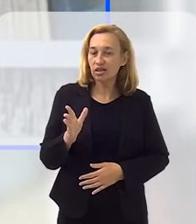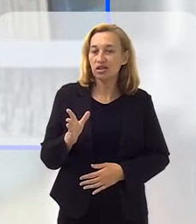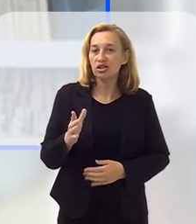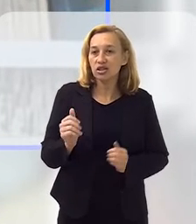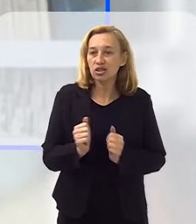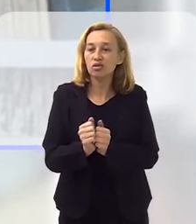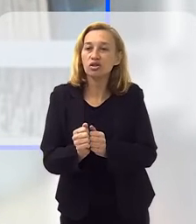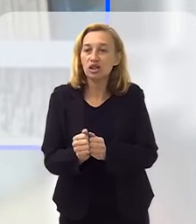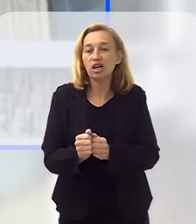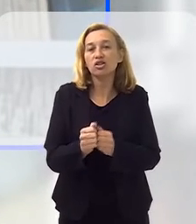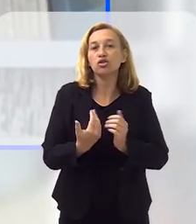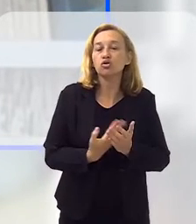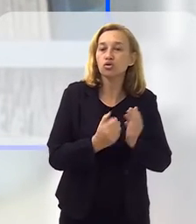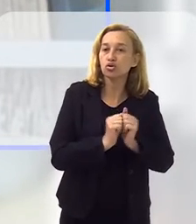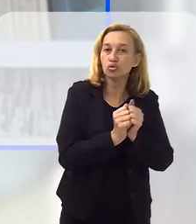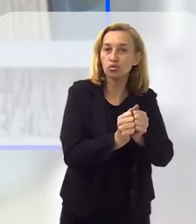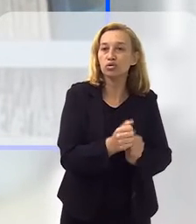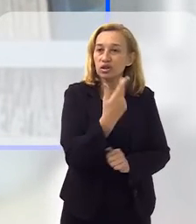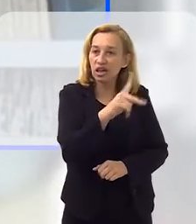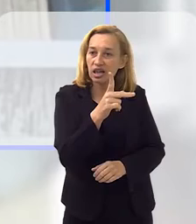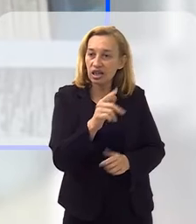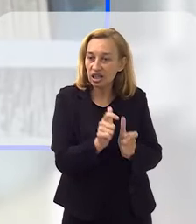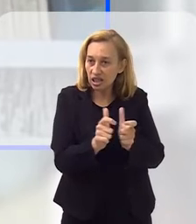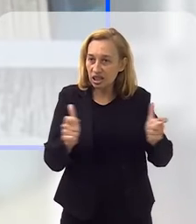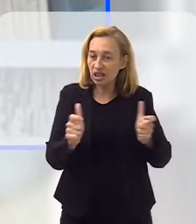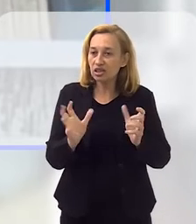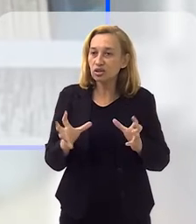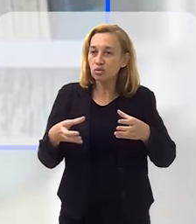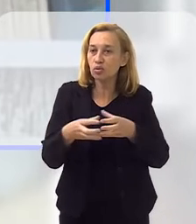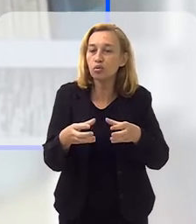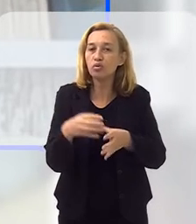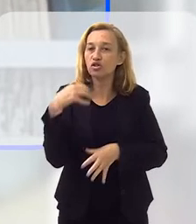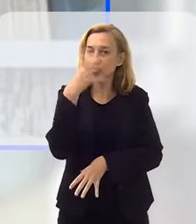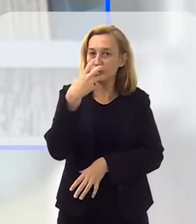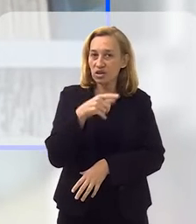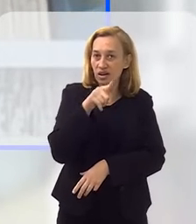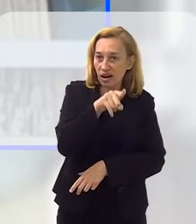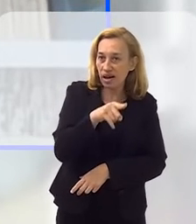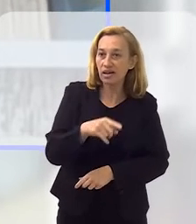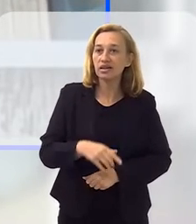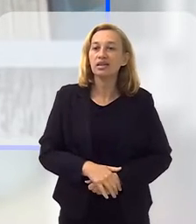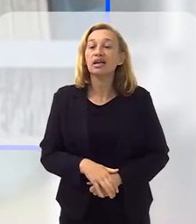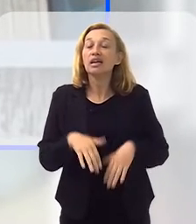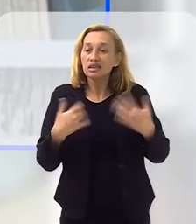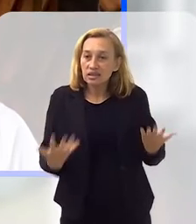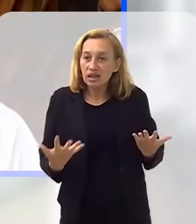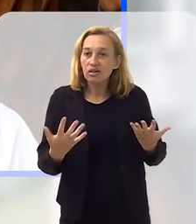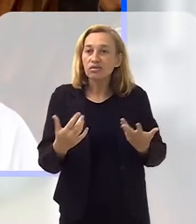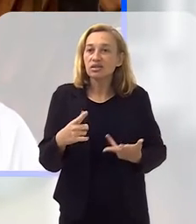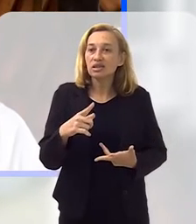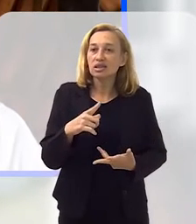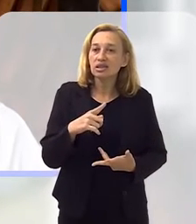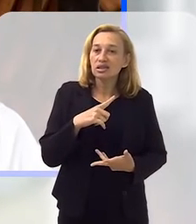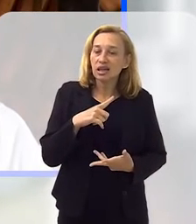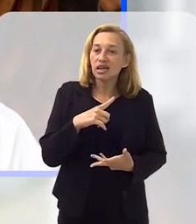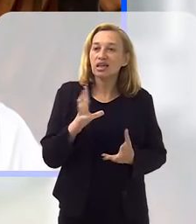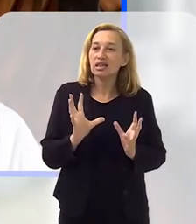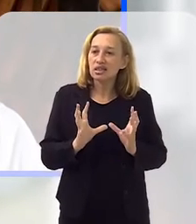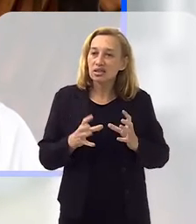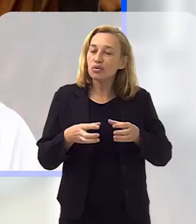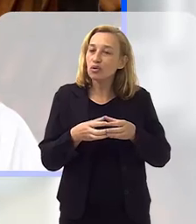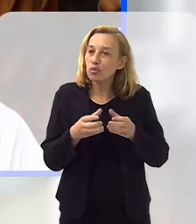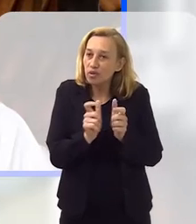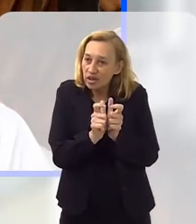ser regida pelo Heitor Villa-Lobos, né, em grandes corais ali no período Vargas, né? E, então, assim, você tem esse